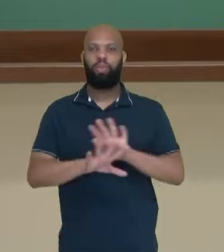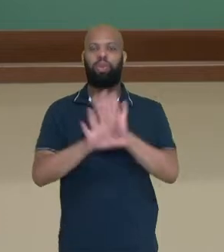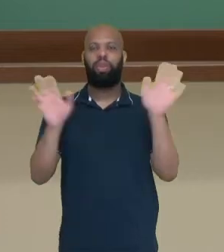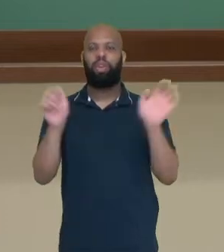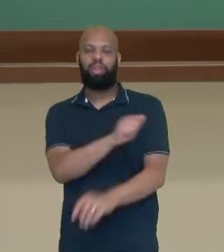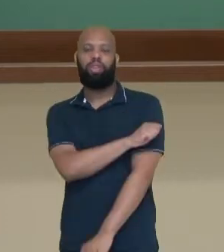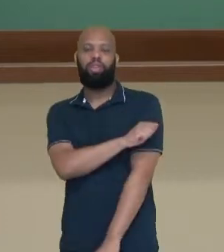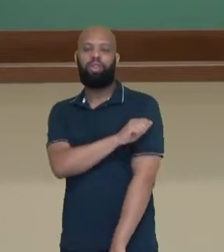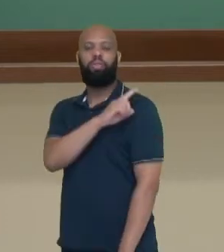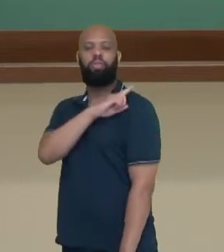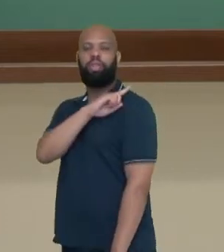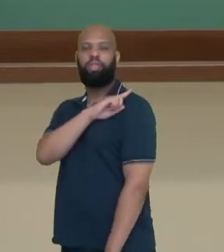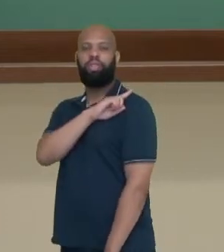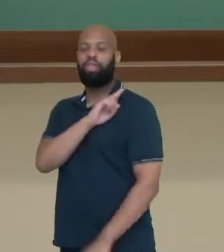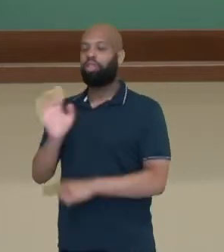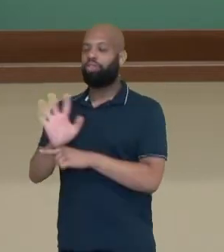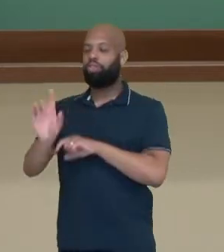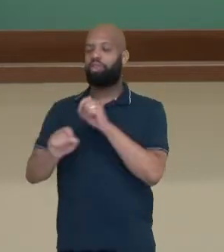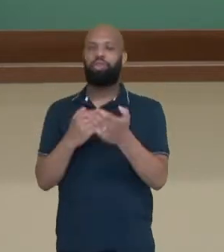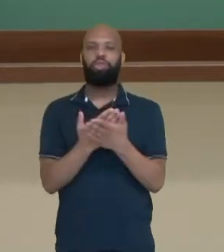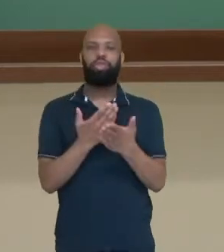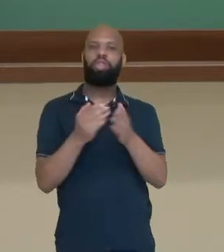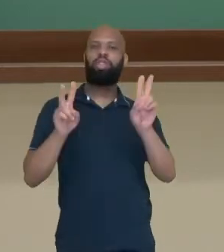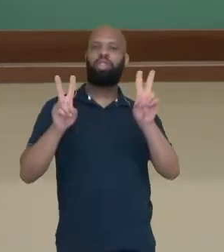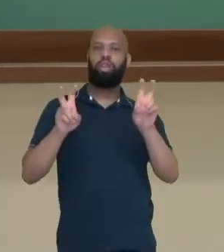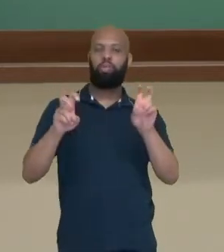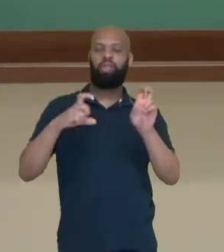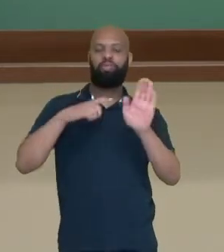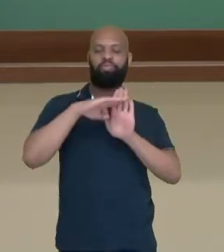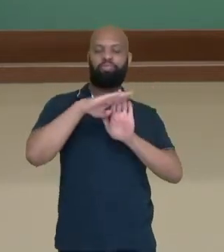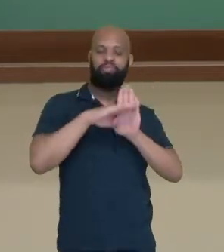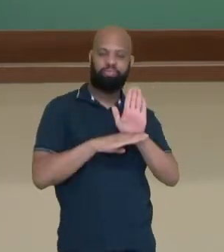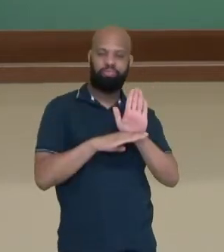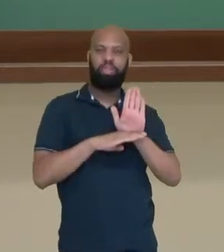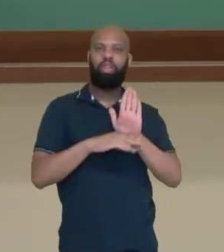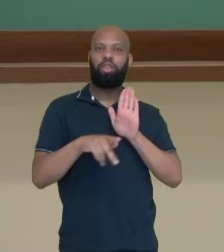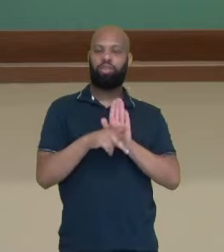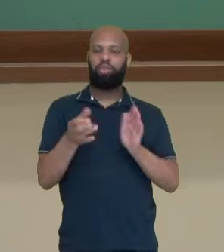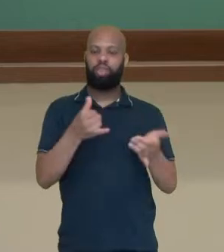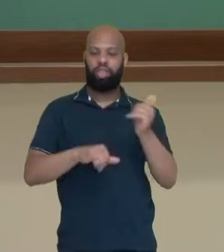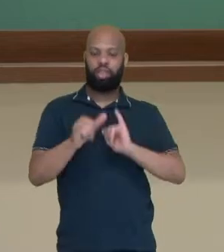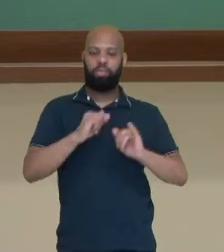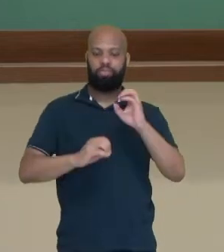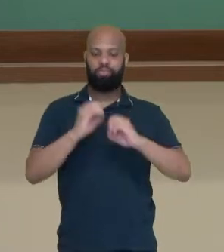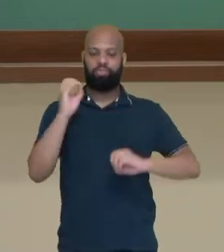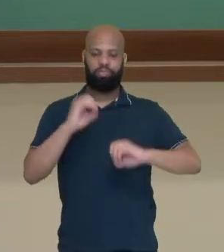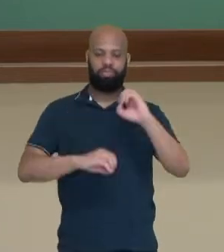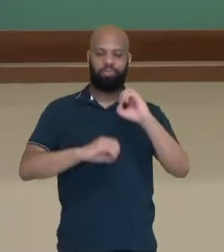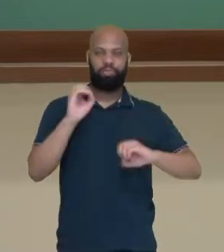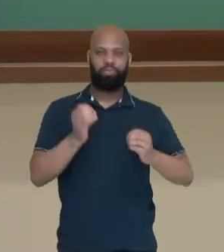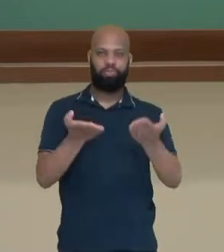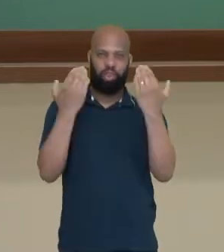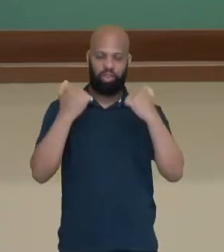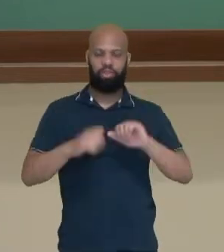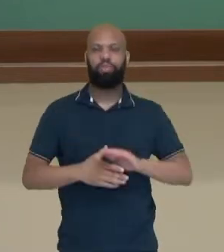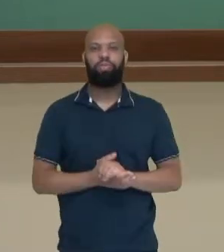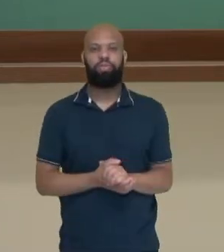Olá, estudante da primeira série! Nesse vídeo, vamos falar sobre as propriedades dos compostos moleculares. Vamos